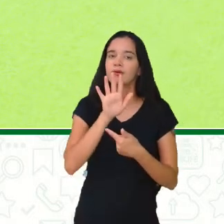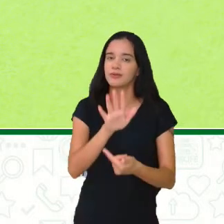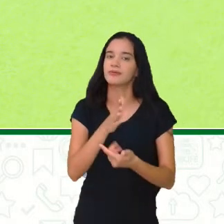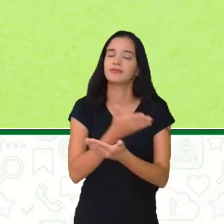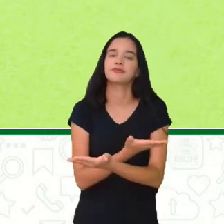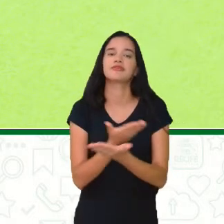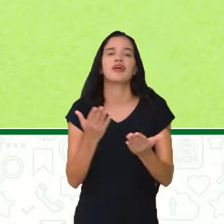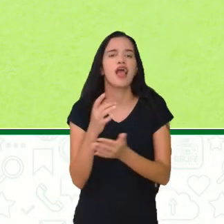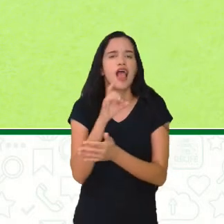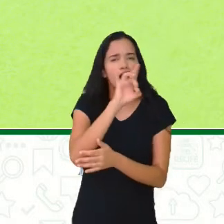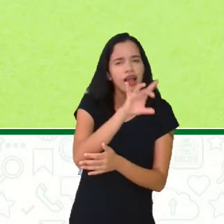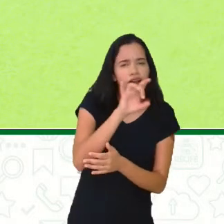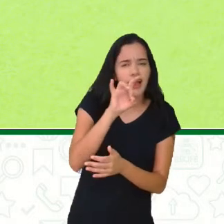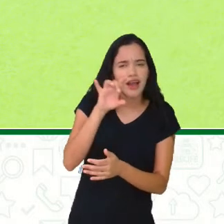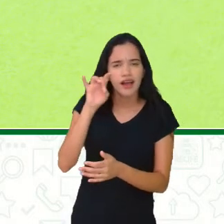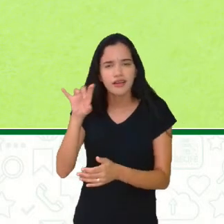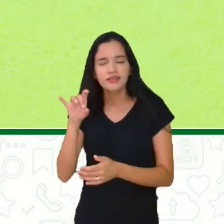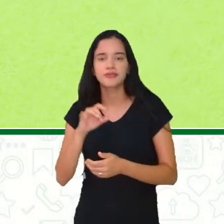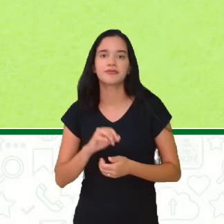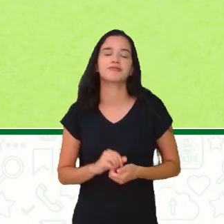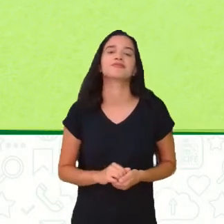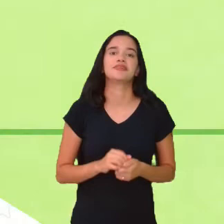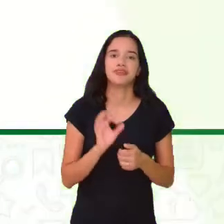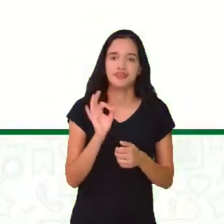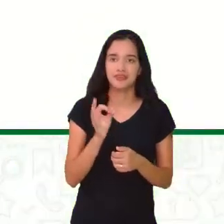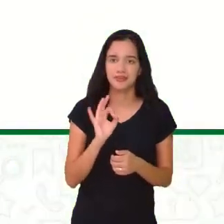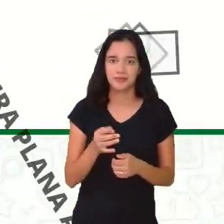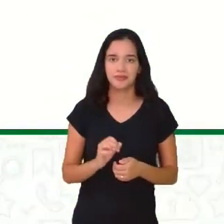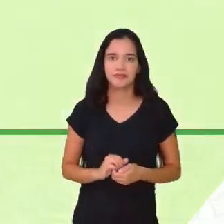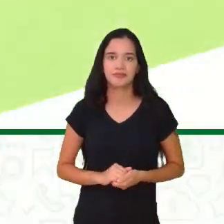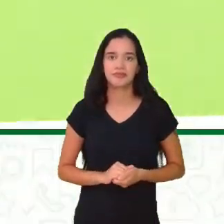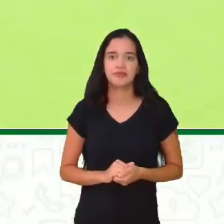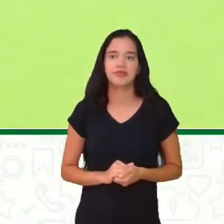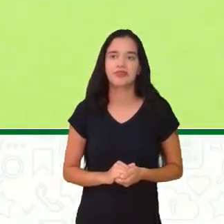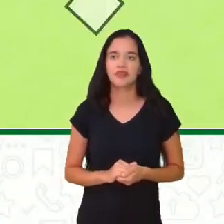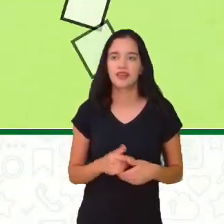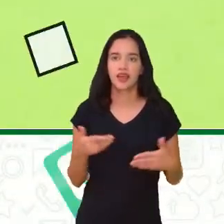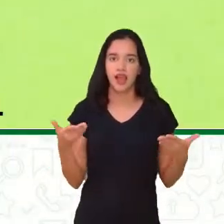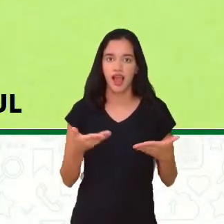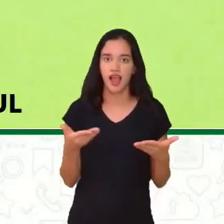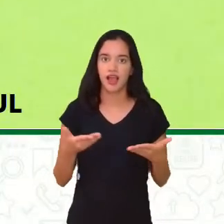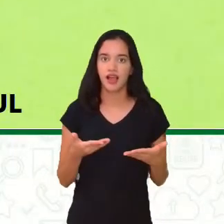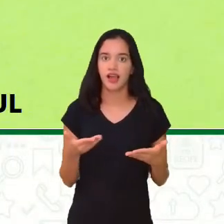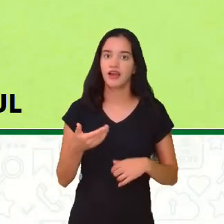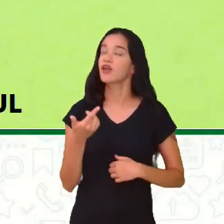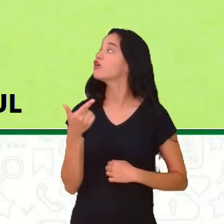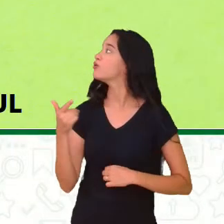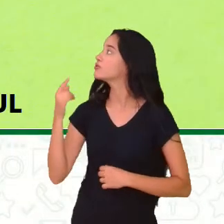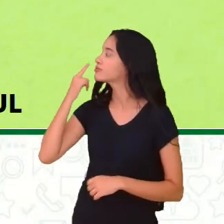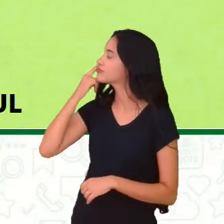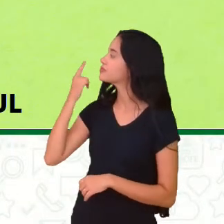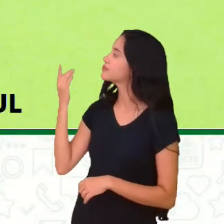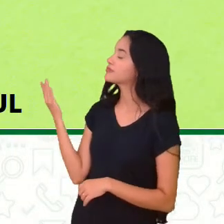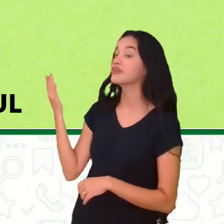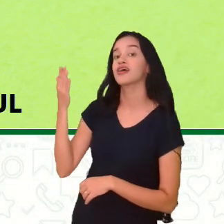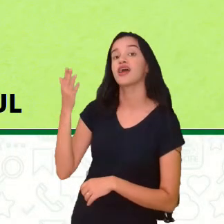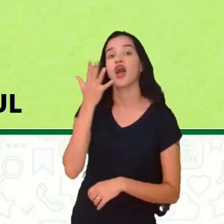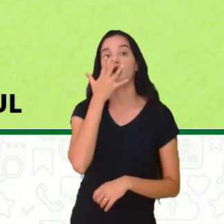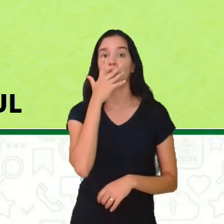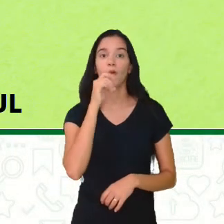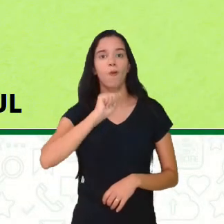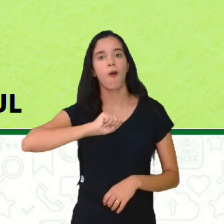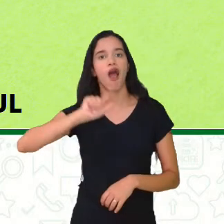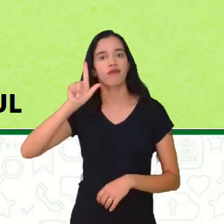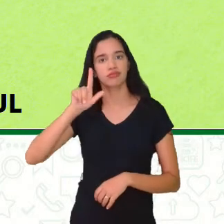você cada contorno dela, certo? E vamos à outra figura, a figura azul.